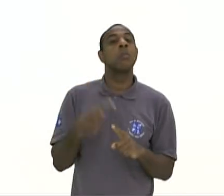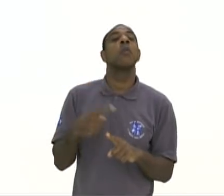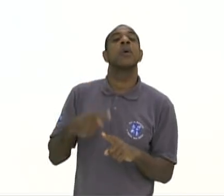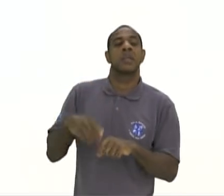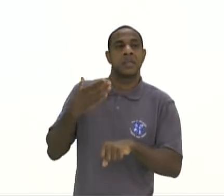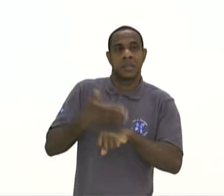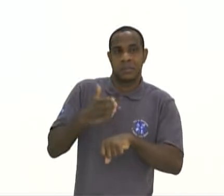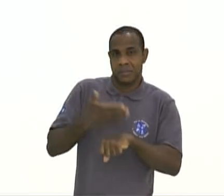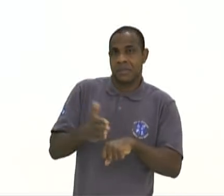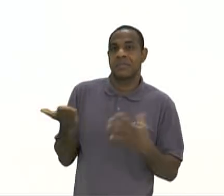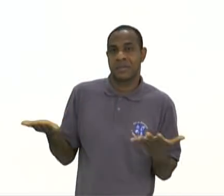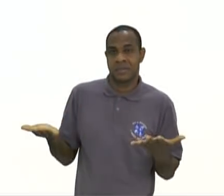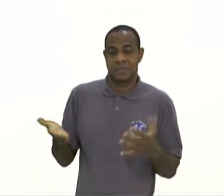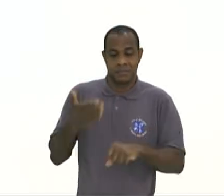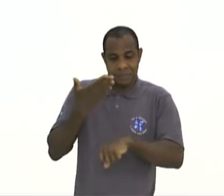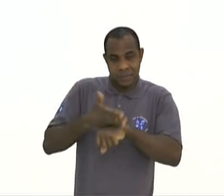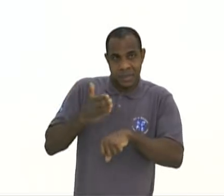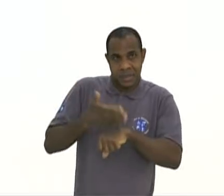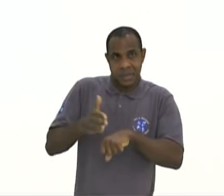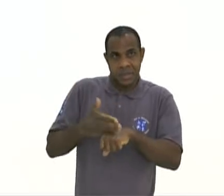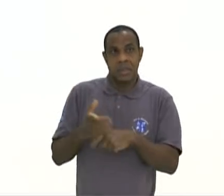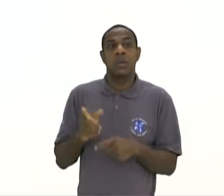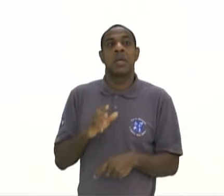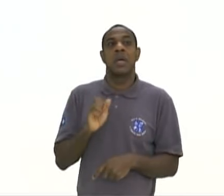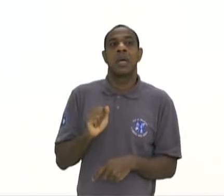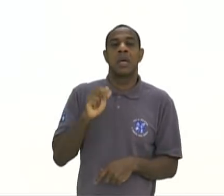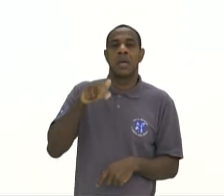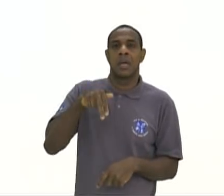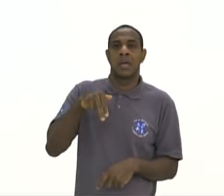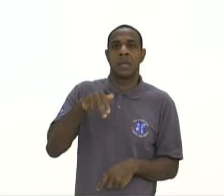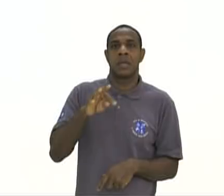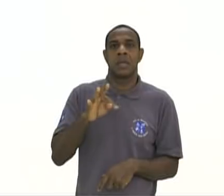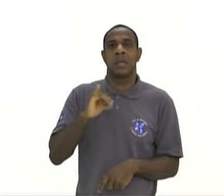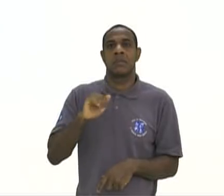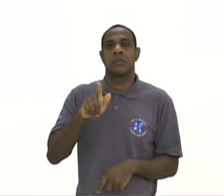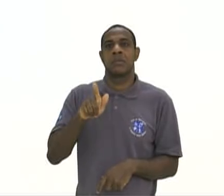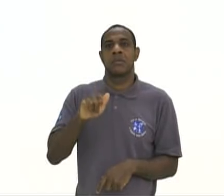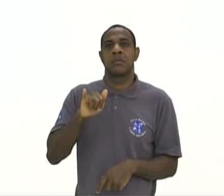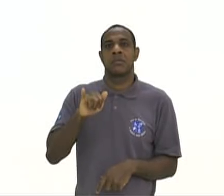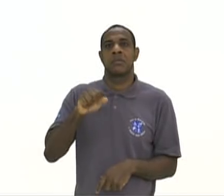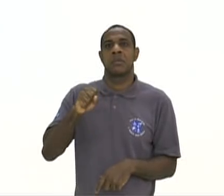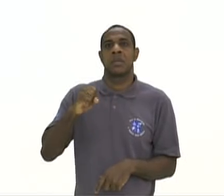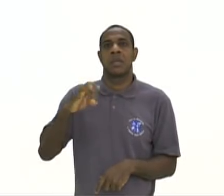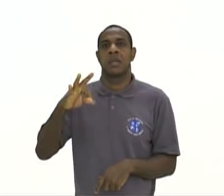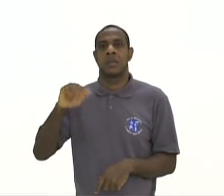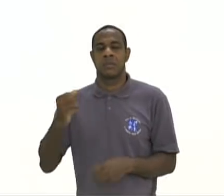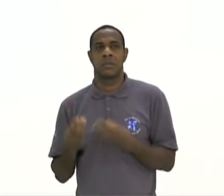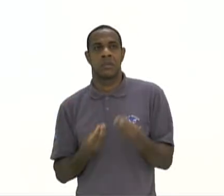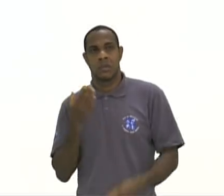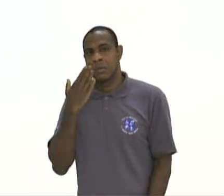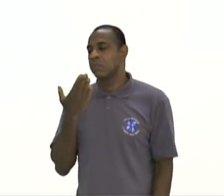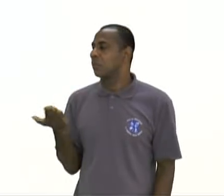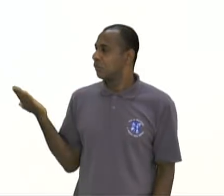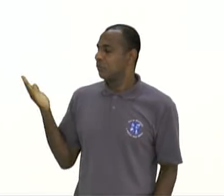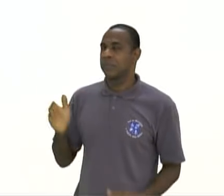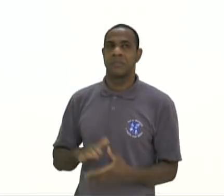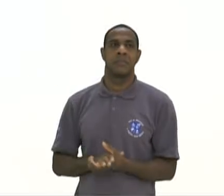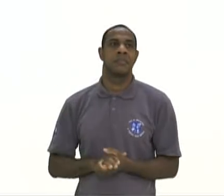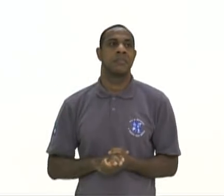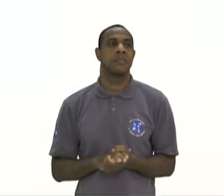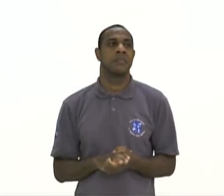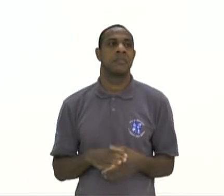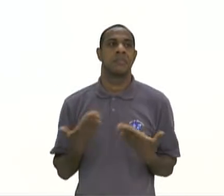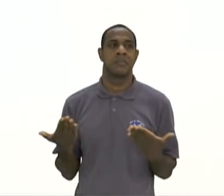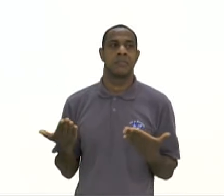prática, de porque está se praticando a antiginástica. Então, é um método natural que vai trabalhar sempre dentro dos limites do corpo, né?